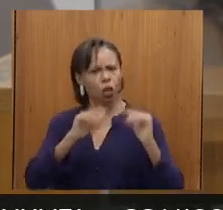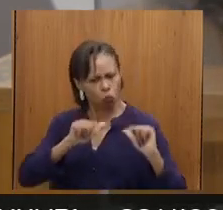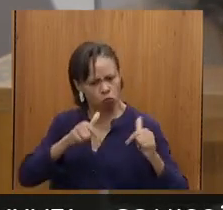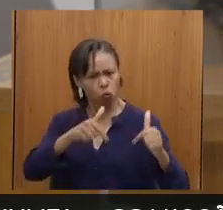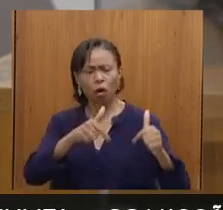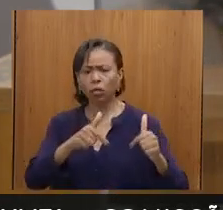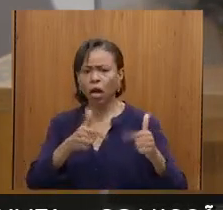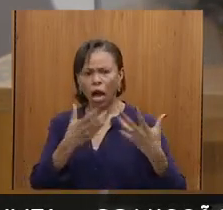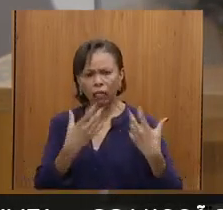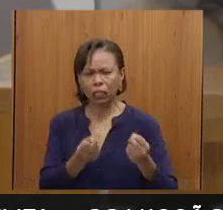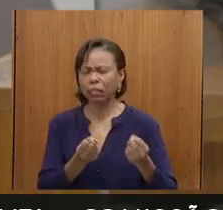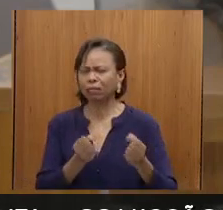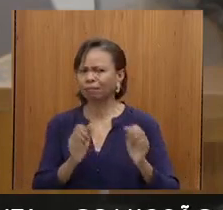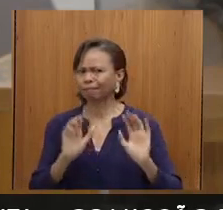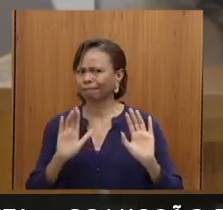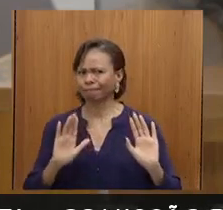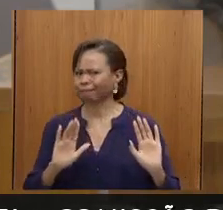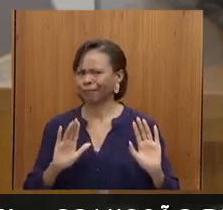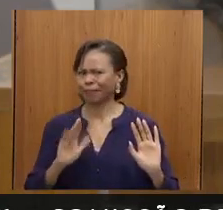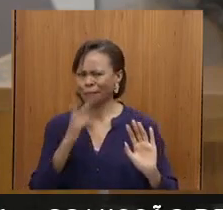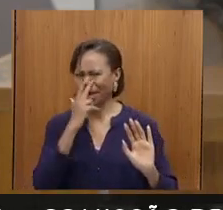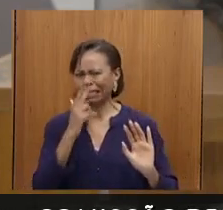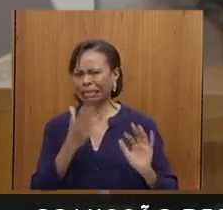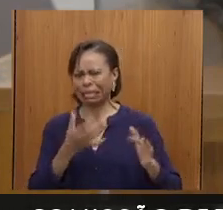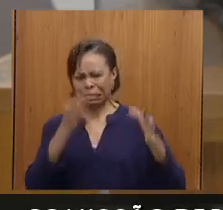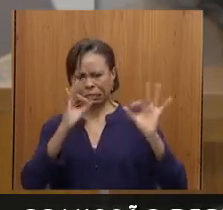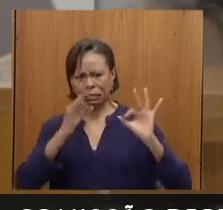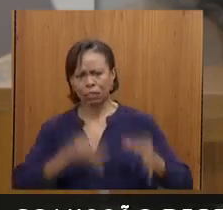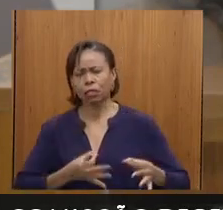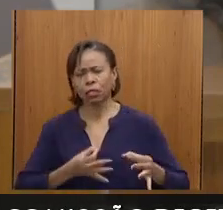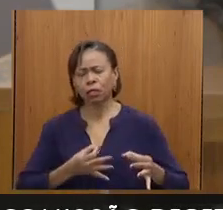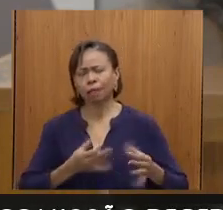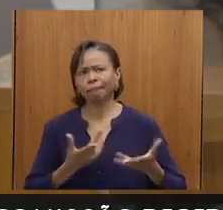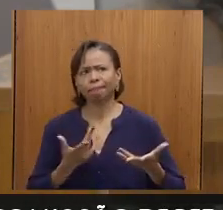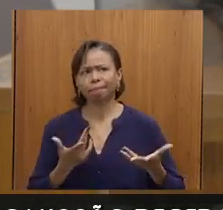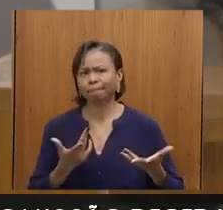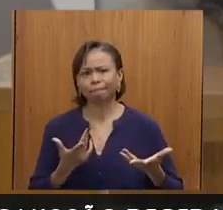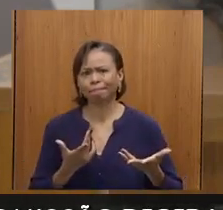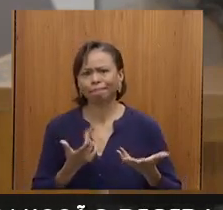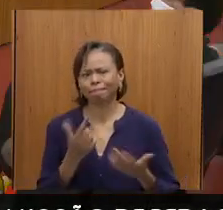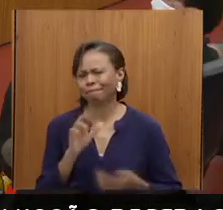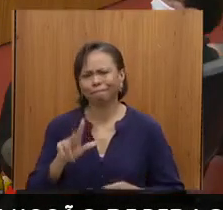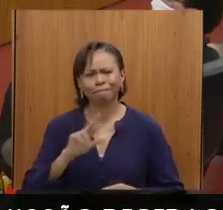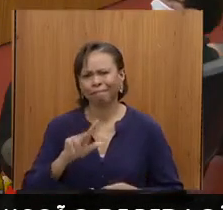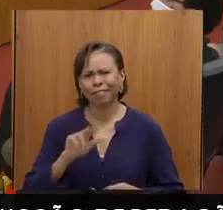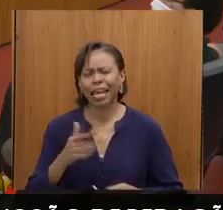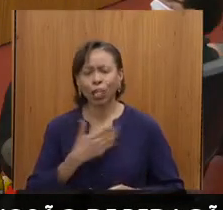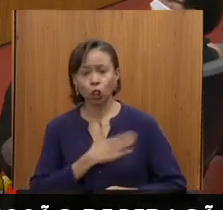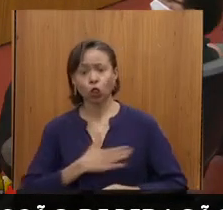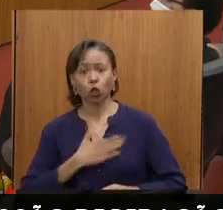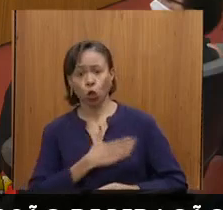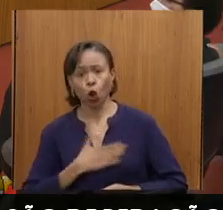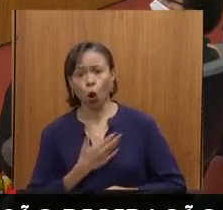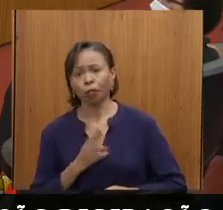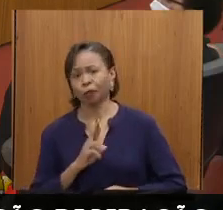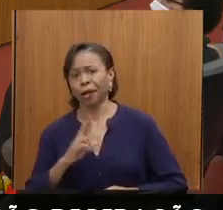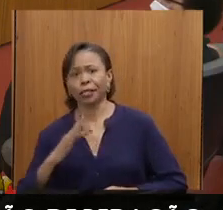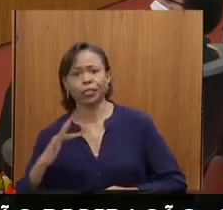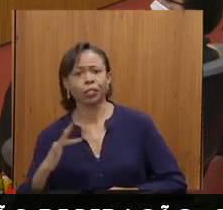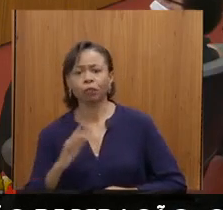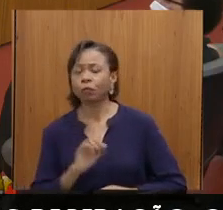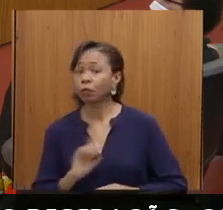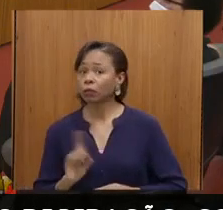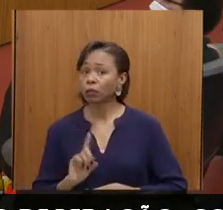Nós não somos defensores do regime como se gostássemos do regime, digamos assim. Nós somos